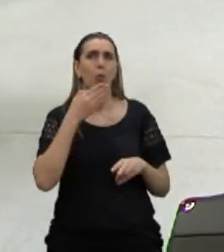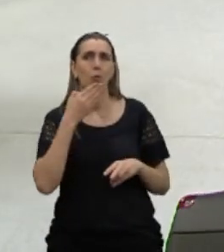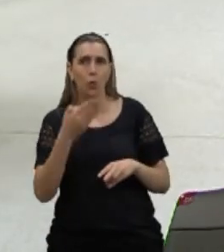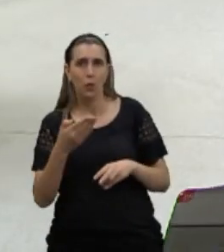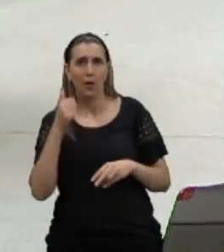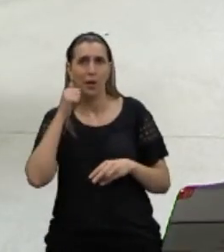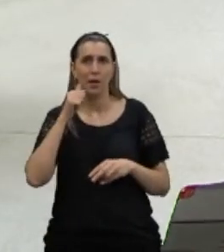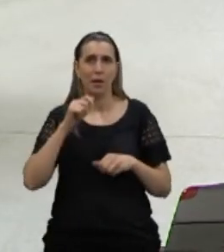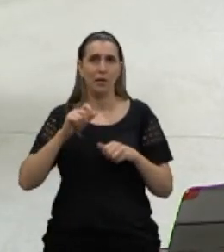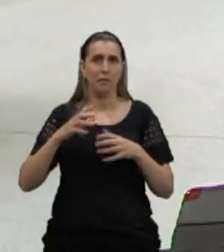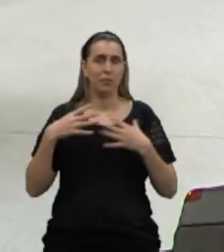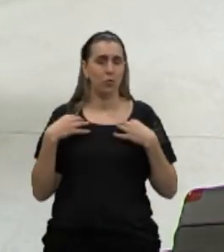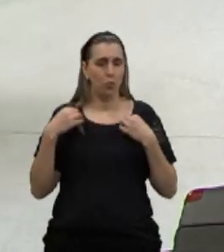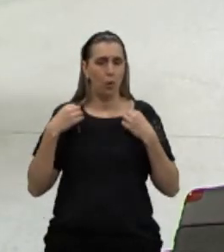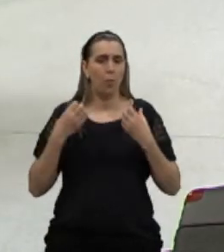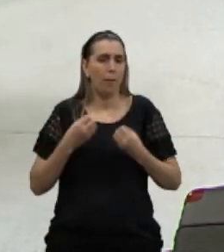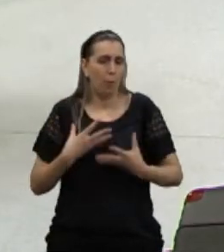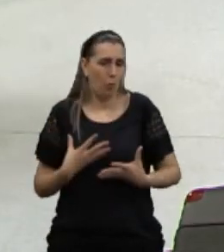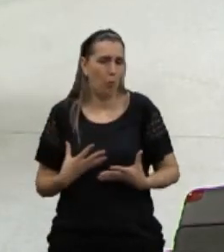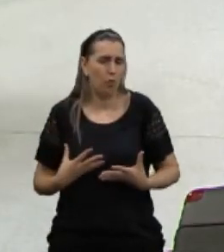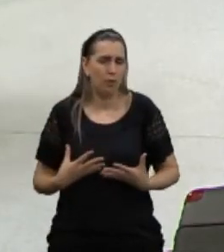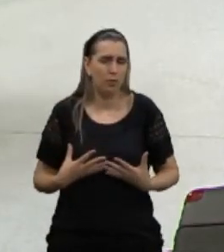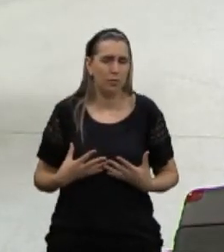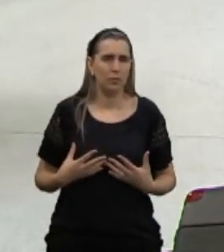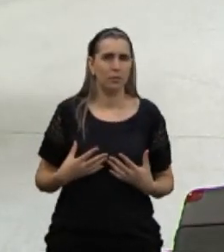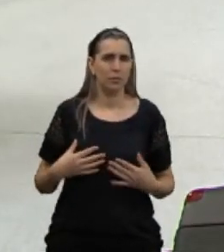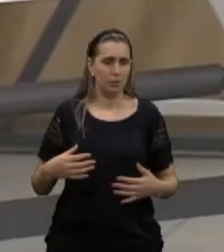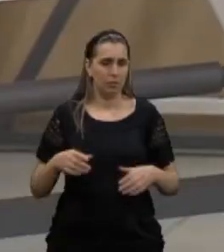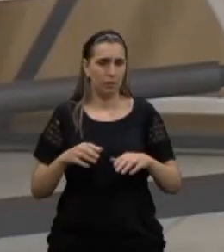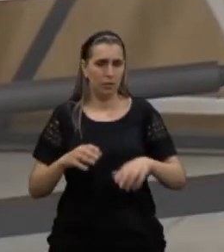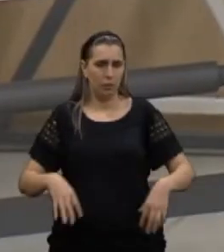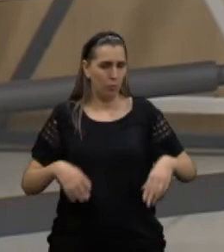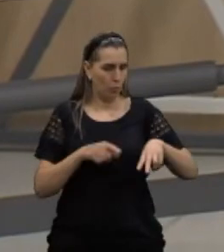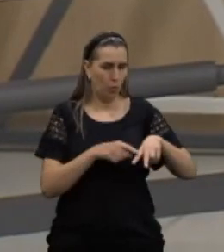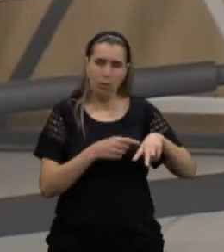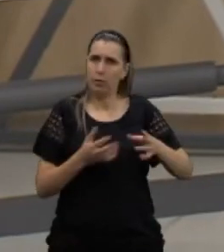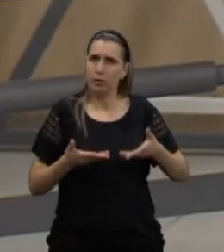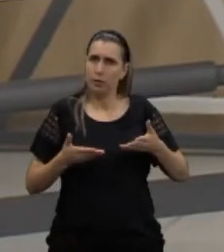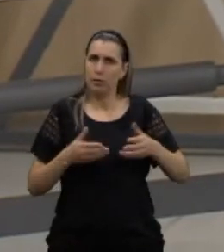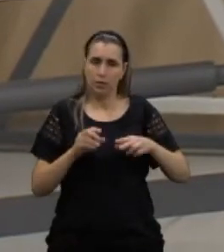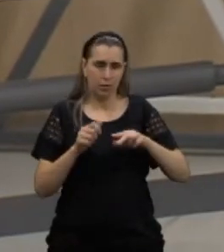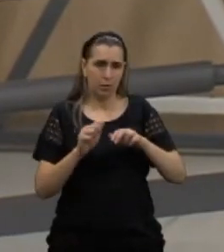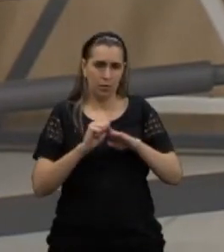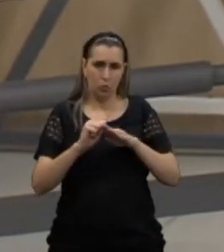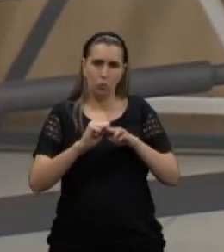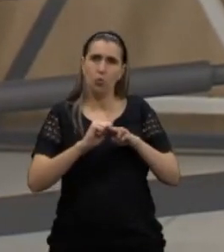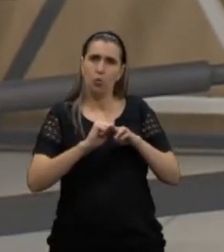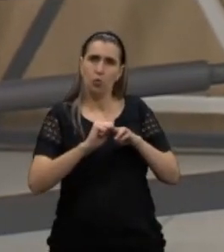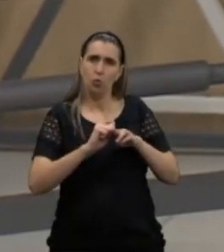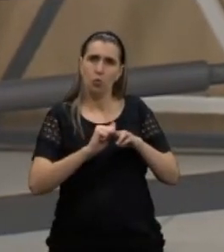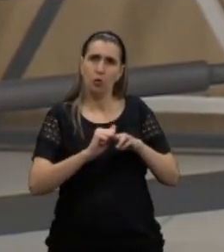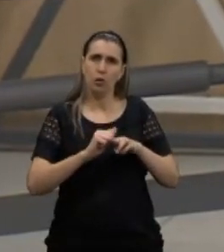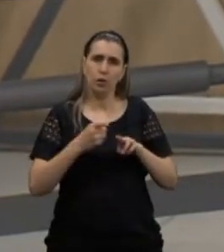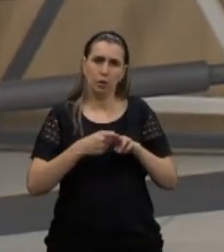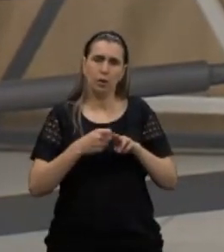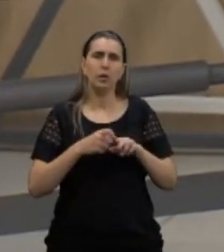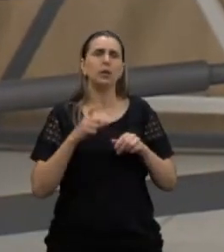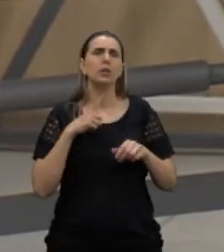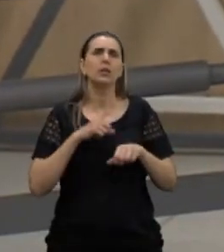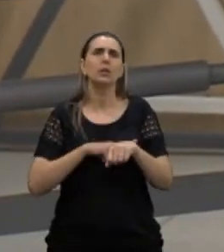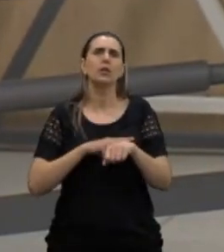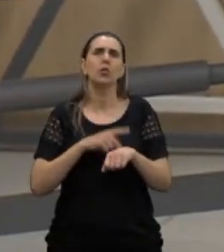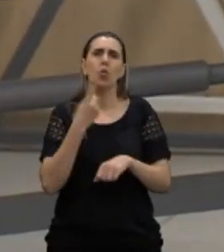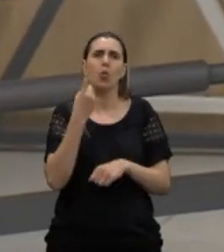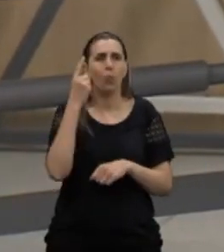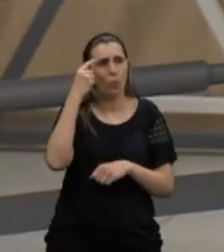Para as meninas virem confortáveis, né? Uma calça leg, enfim, um tênisinho básico, tá? Que tempo eu tenho? Me digam.